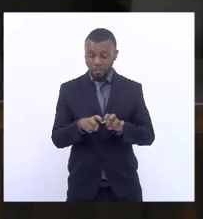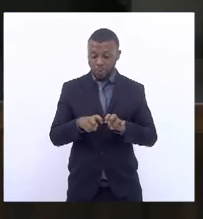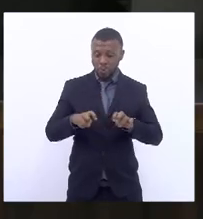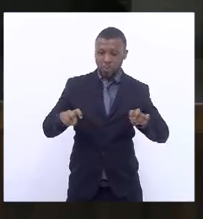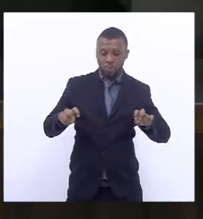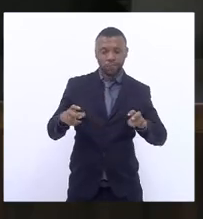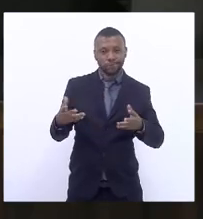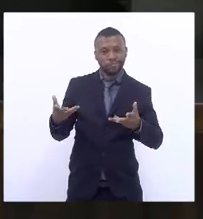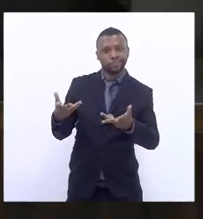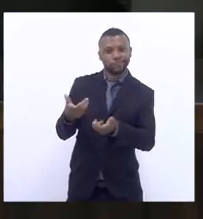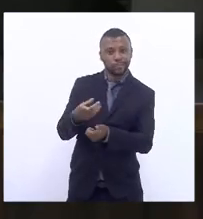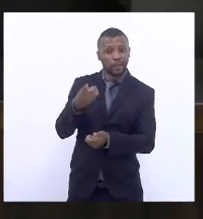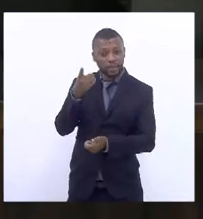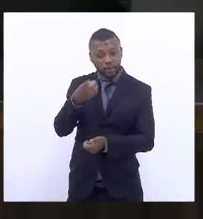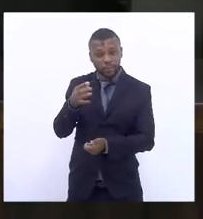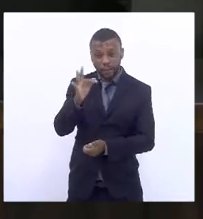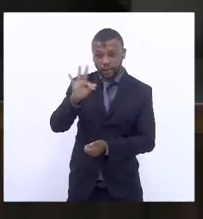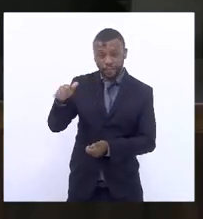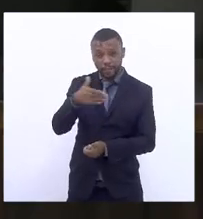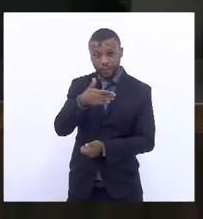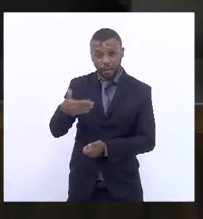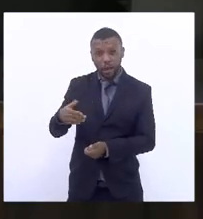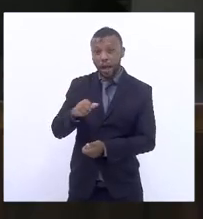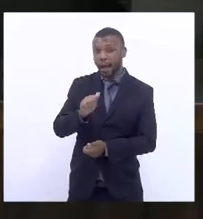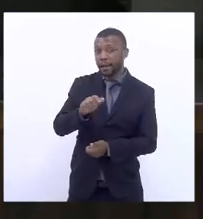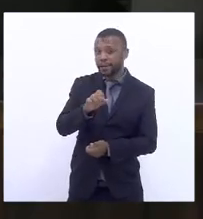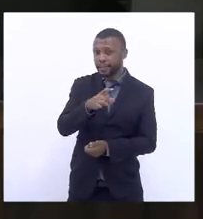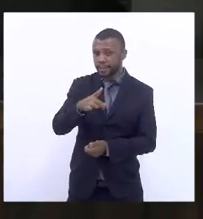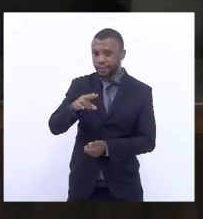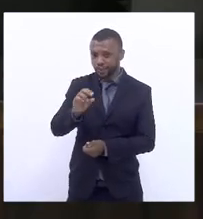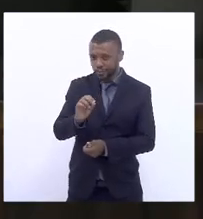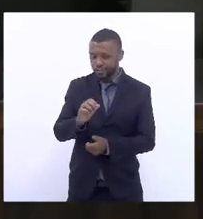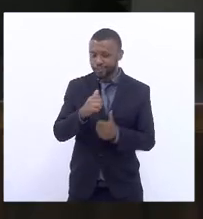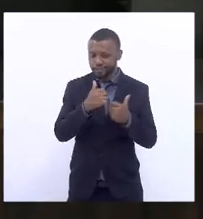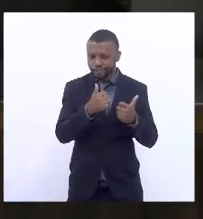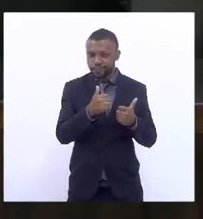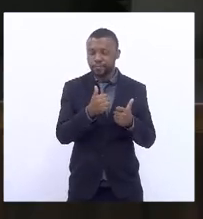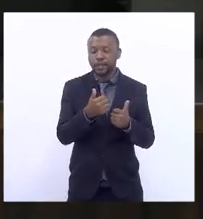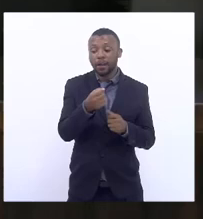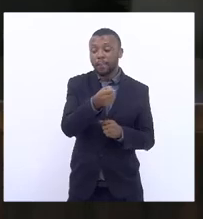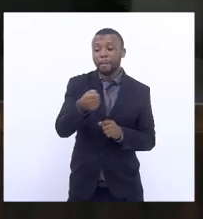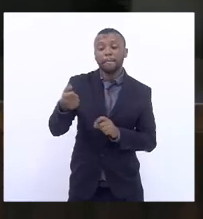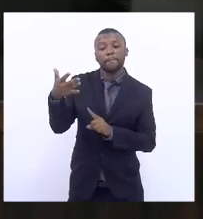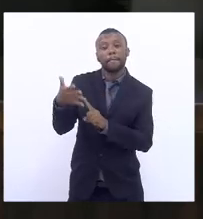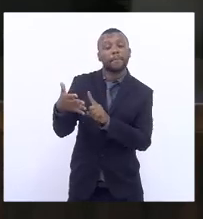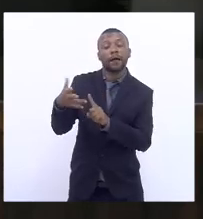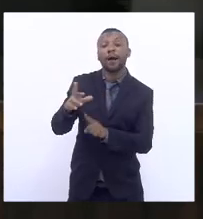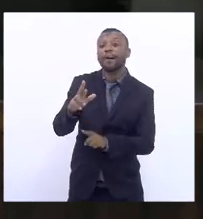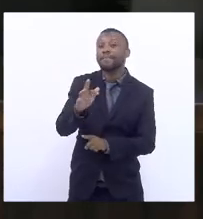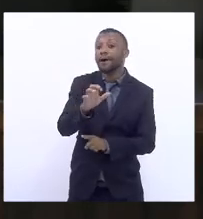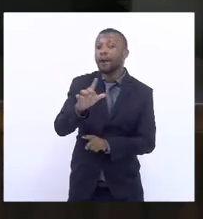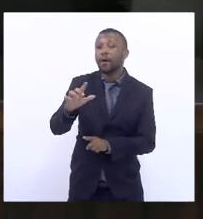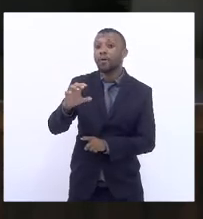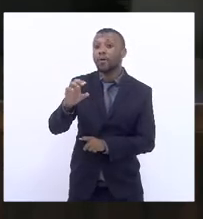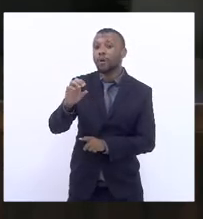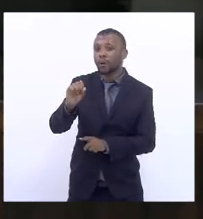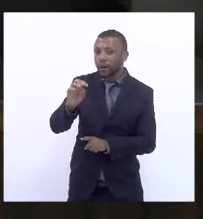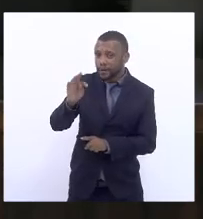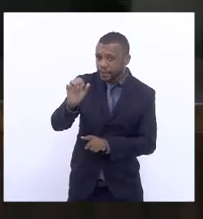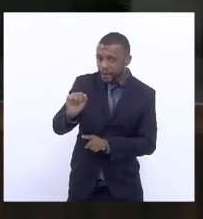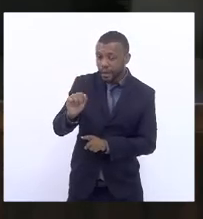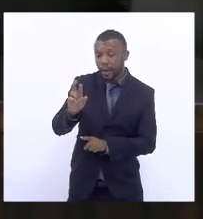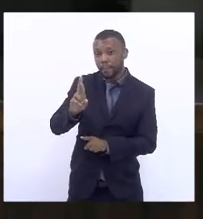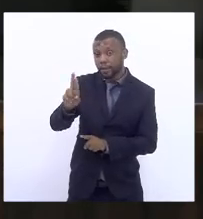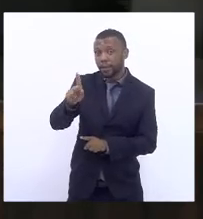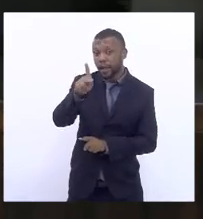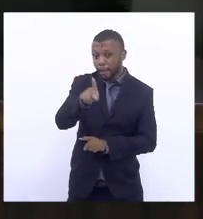do nosso deputado federal, Alessandro Molon, passando a palavra ao Rafael Costa. Rafael Costa, coordenador estadual da Pastoral da Cidadania, do Regional Leste 1, e